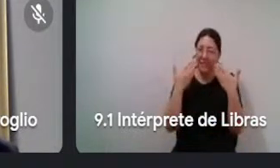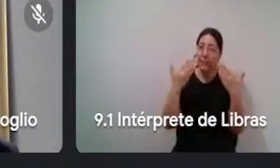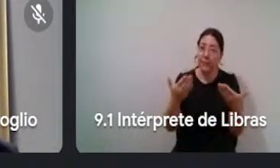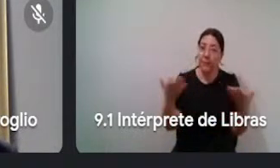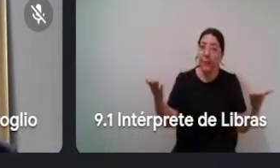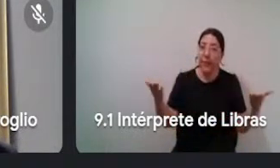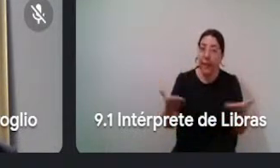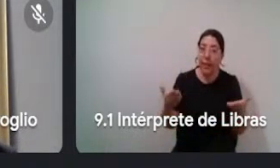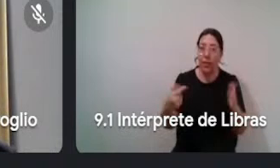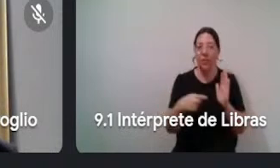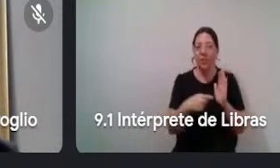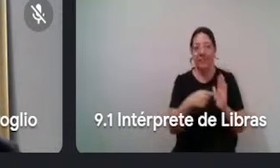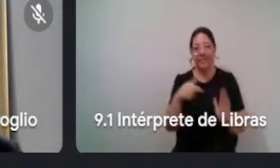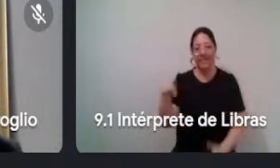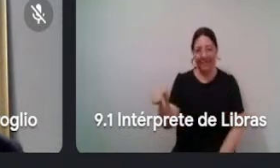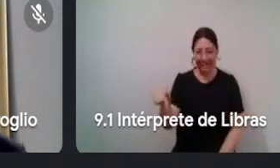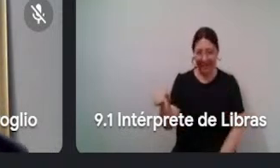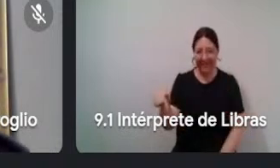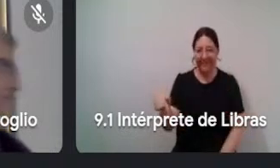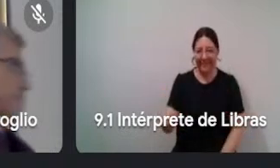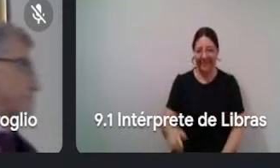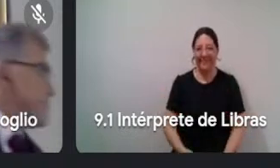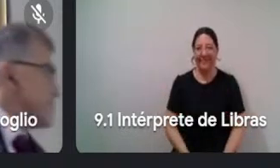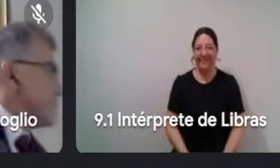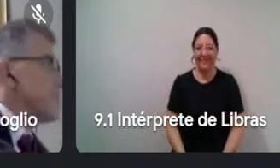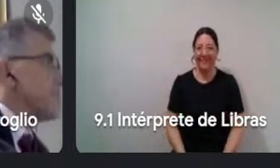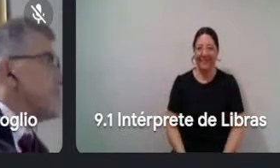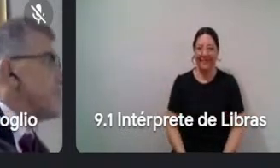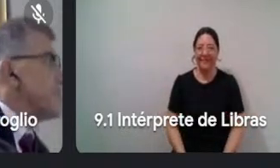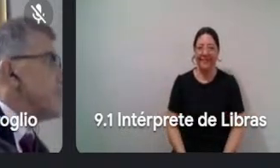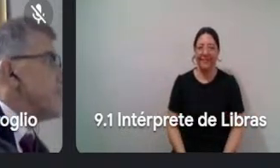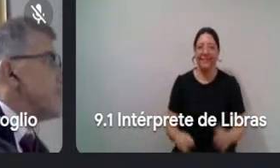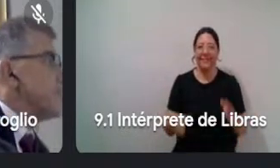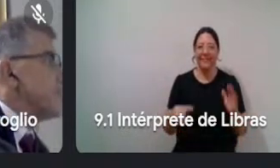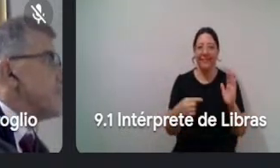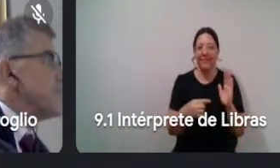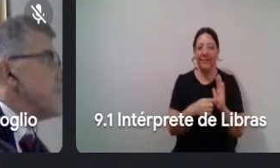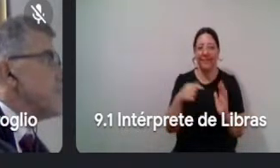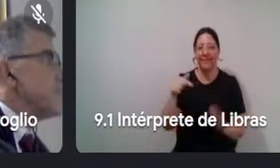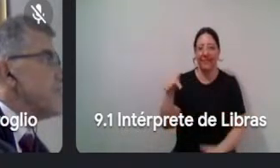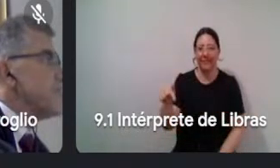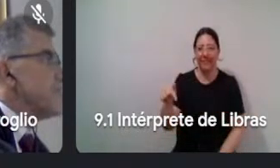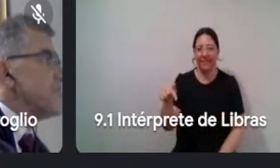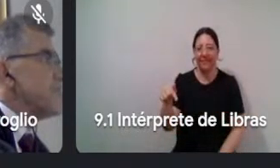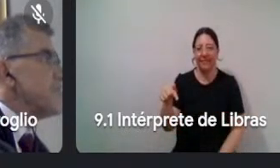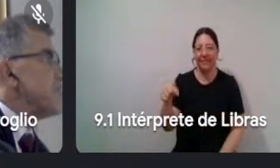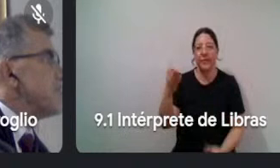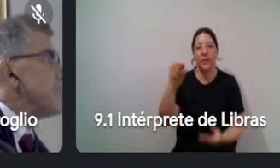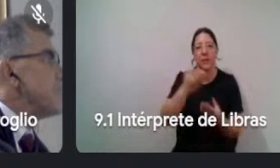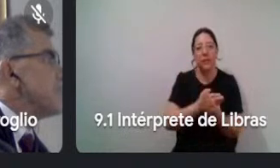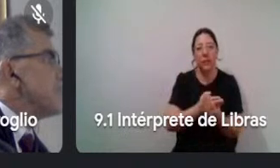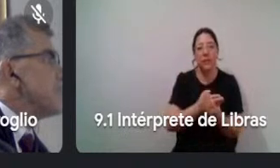item agora, o item 7. O item 7 é o processo administrativo número